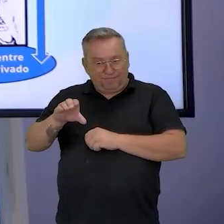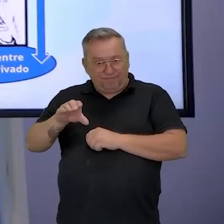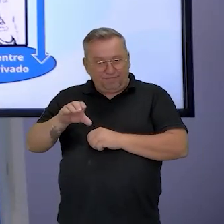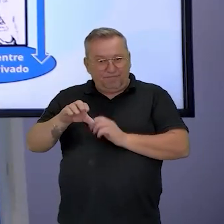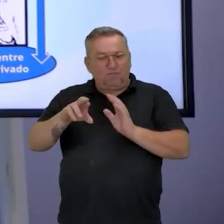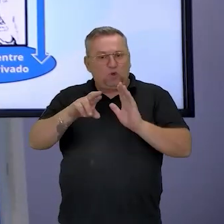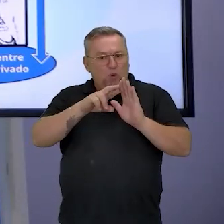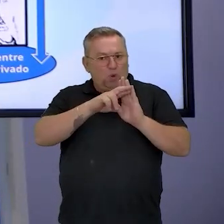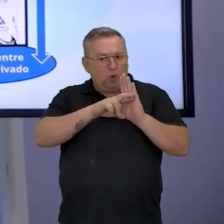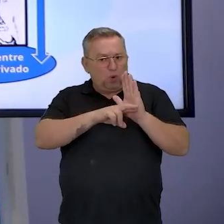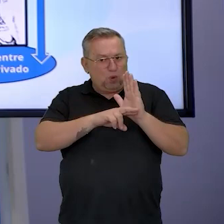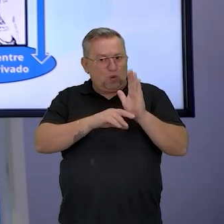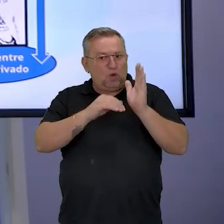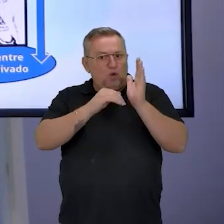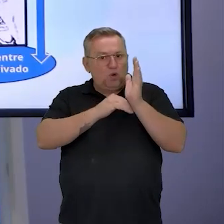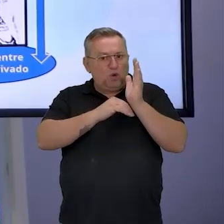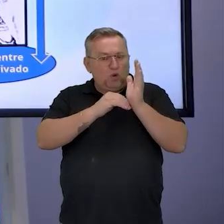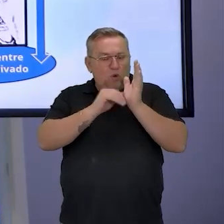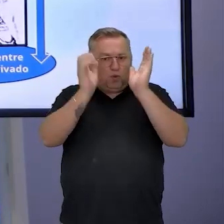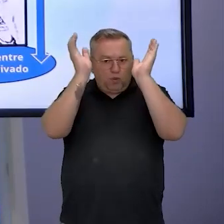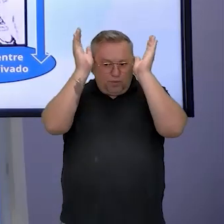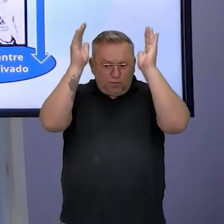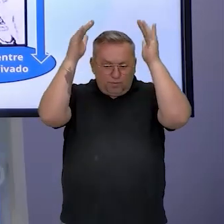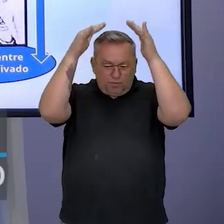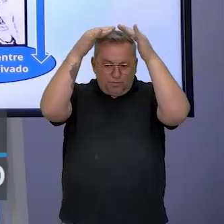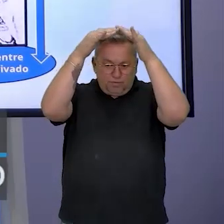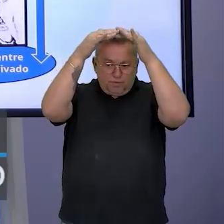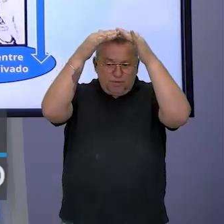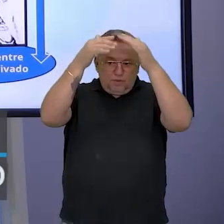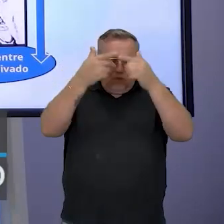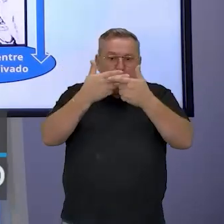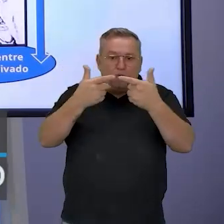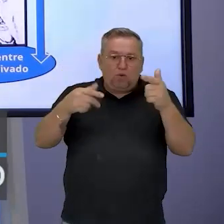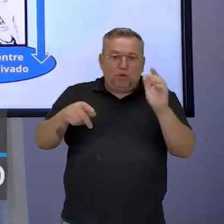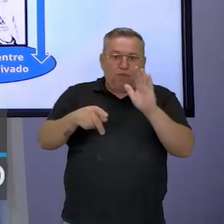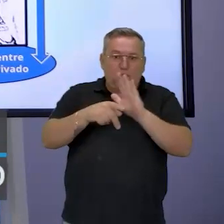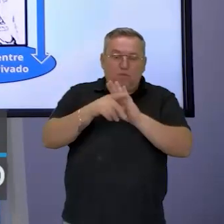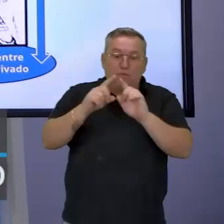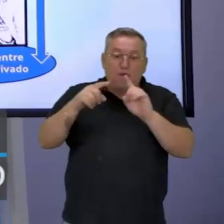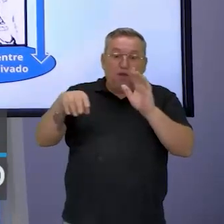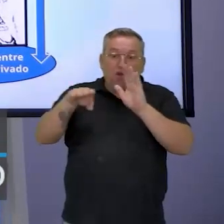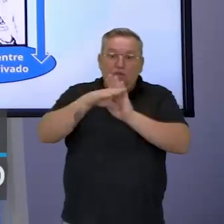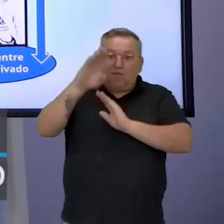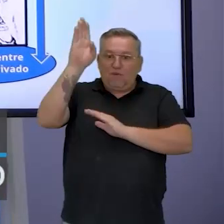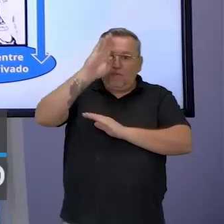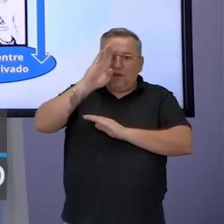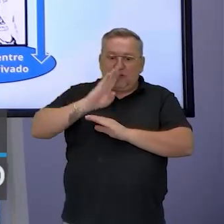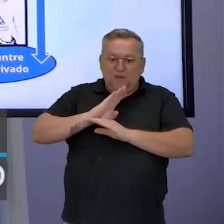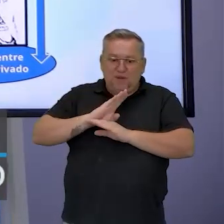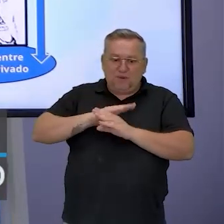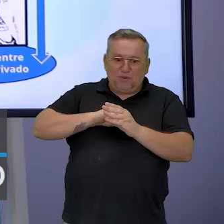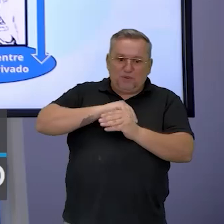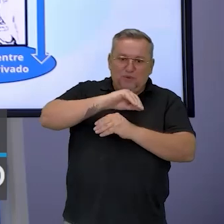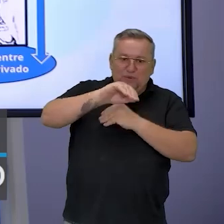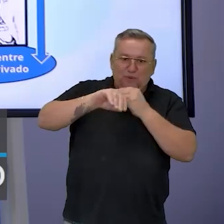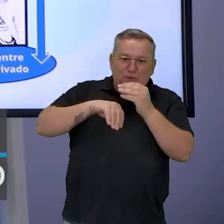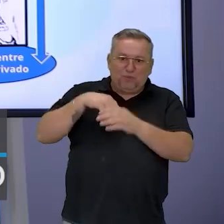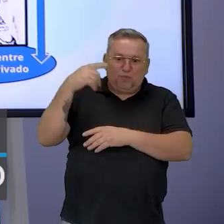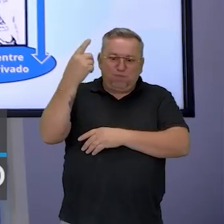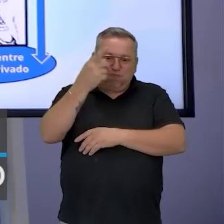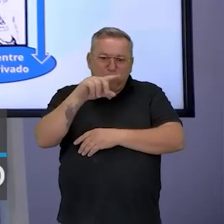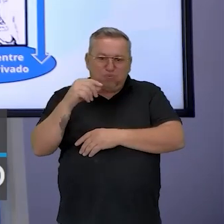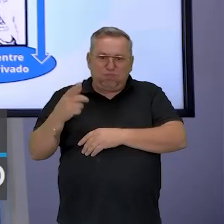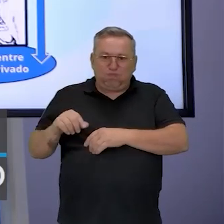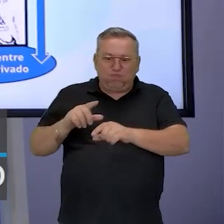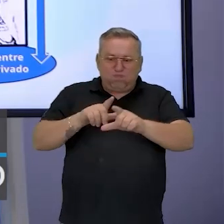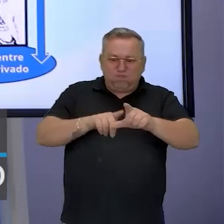aí pelo Código Canônico, algo bastante rígido, mas chegava no Brasil, se misturava com a mandinga